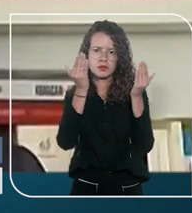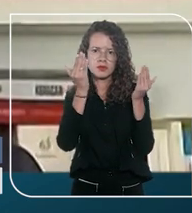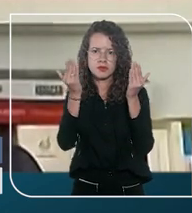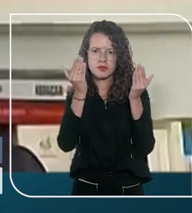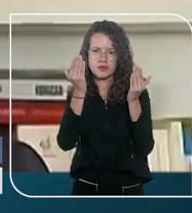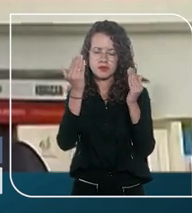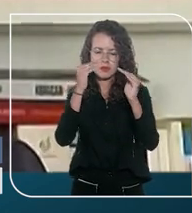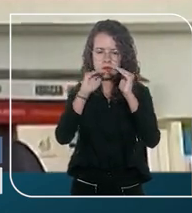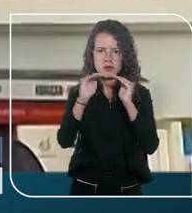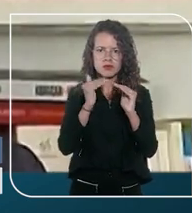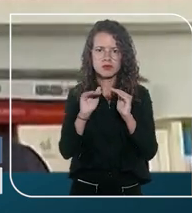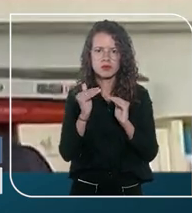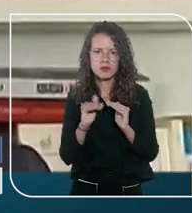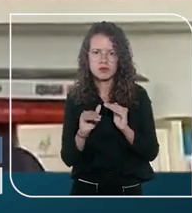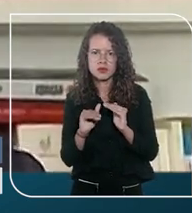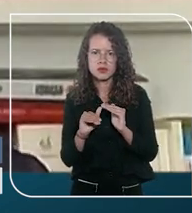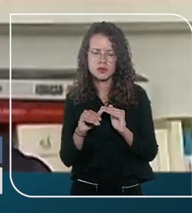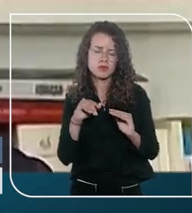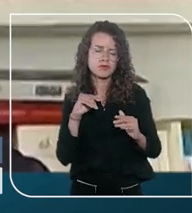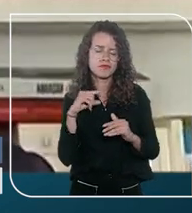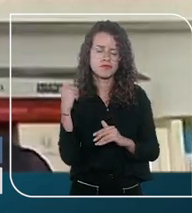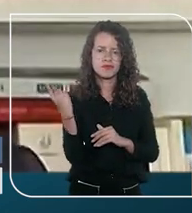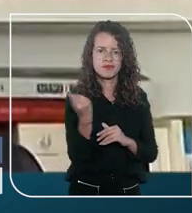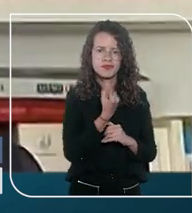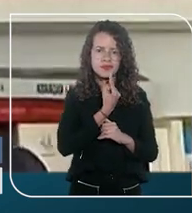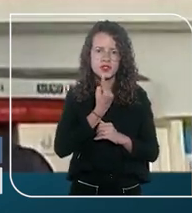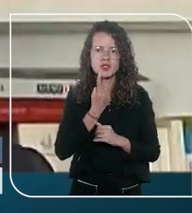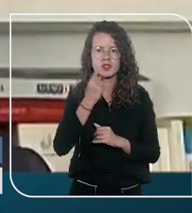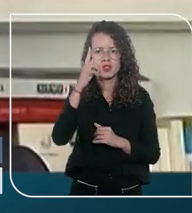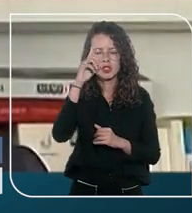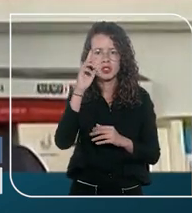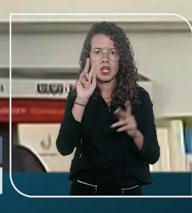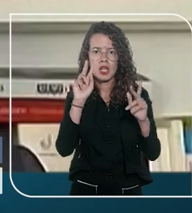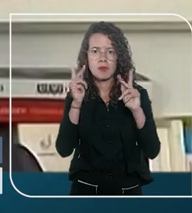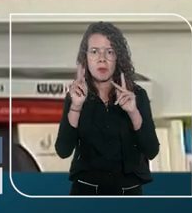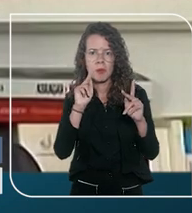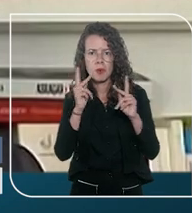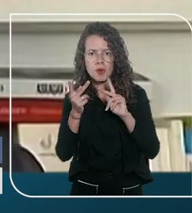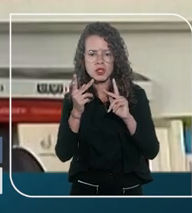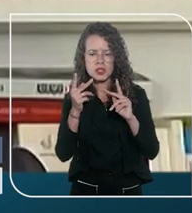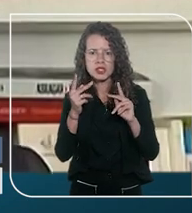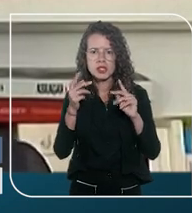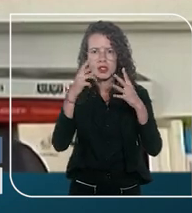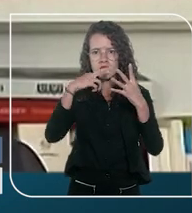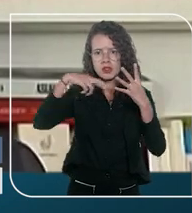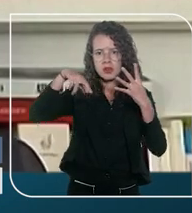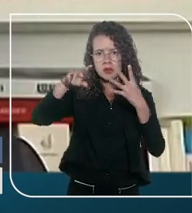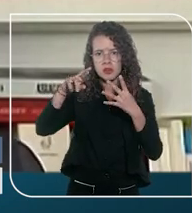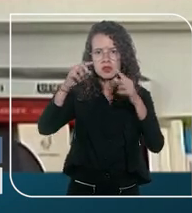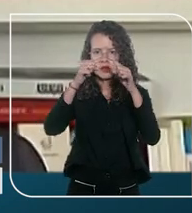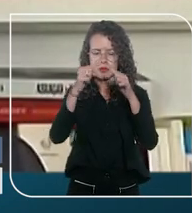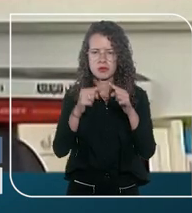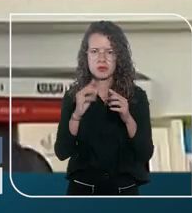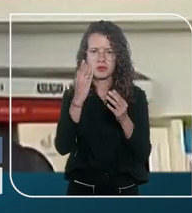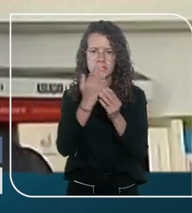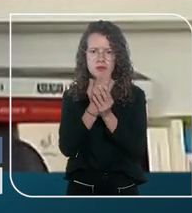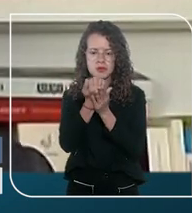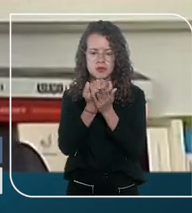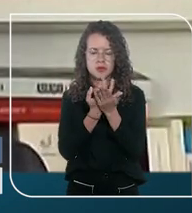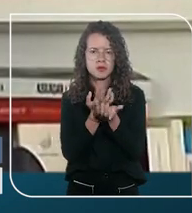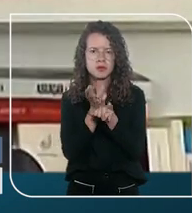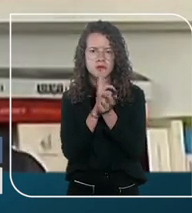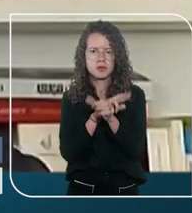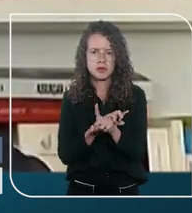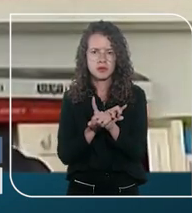modo divergente, não se considera, não é possível considerar hipótese de cabimento do recurso de embargos de divergência. Então,